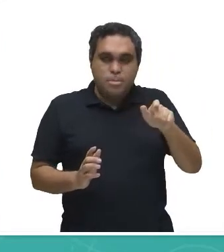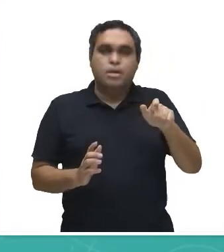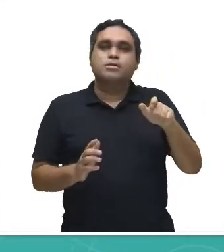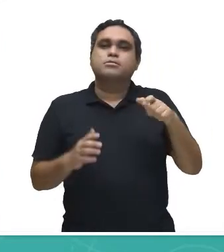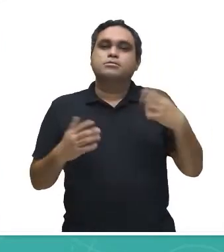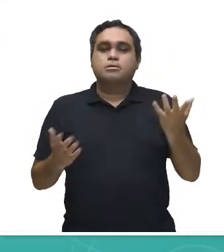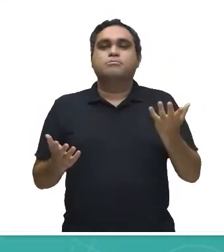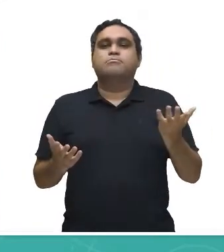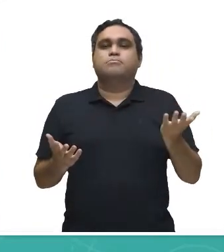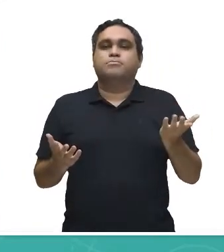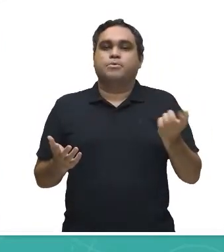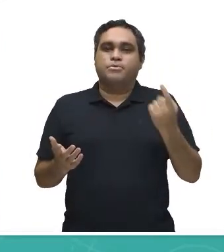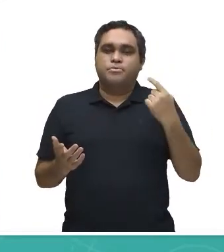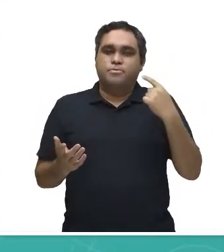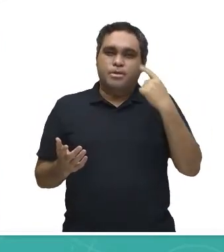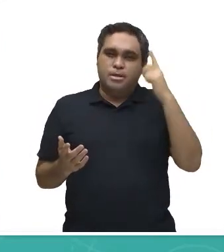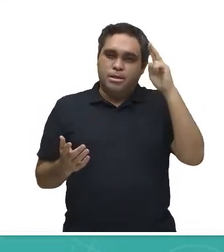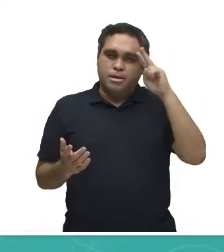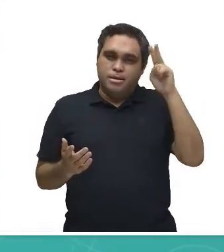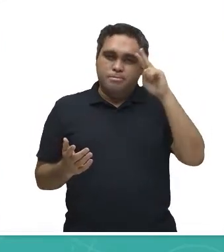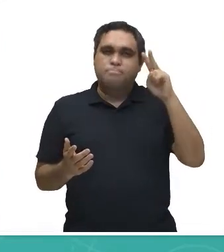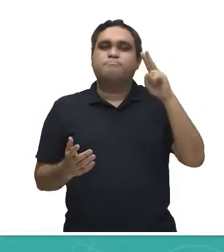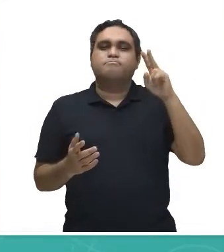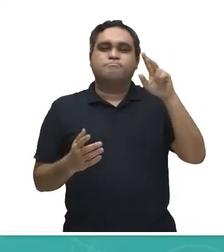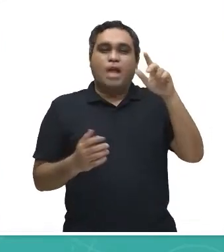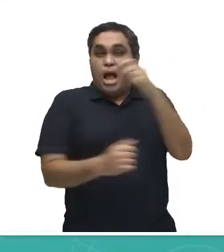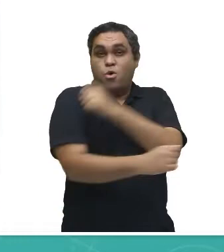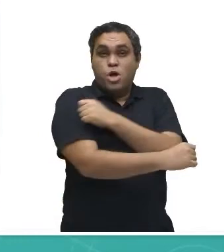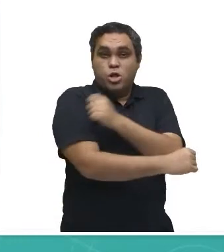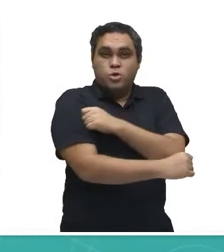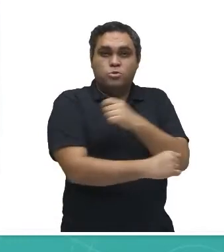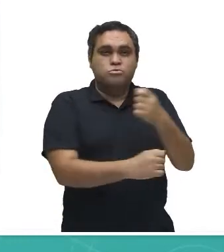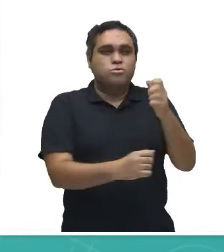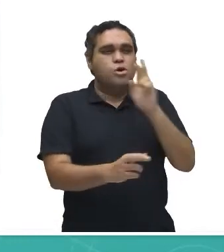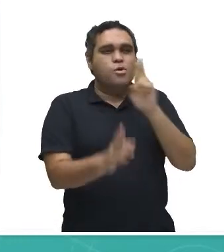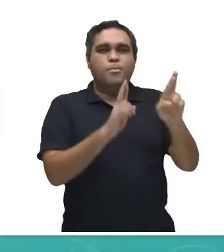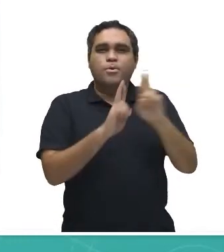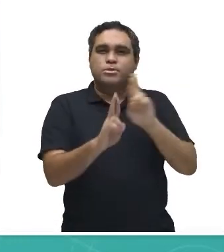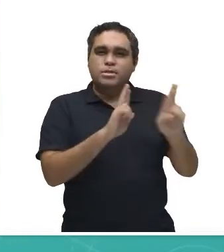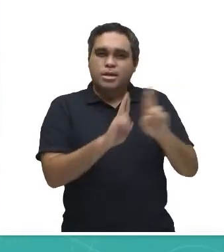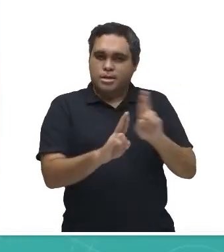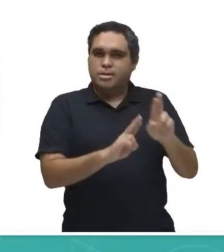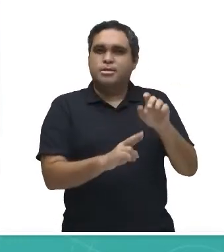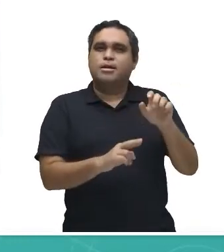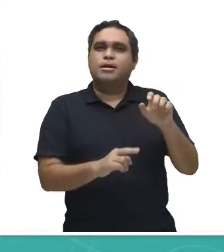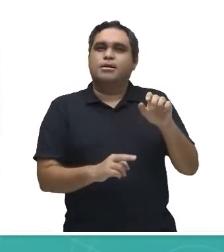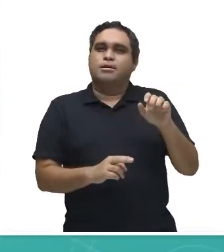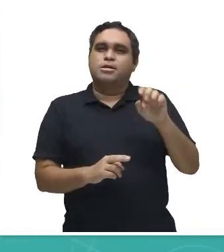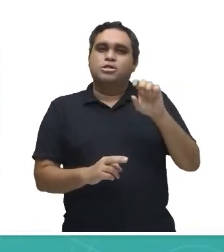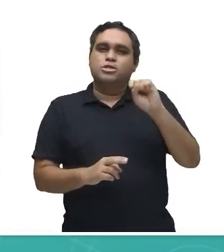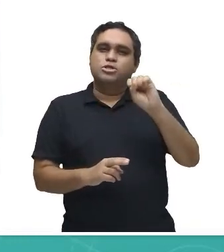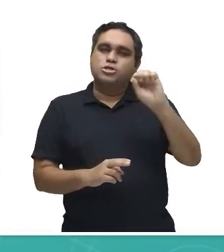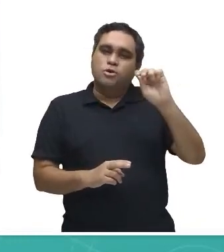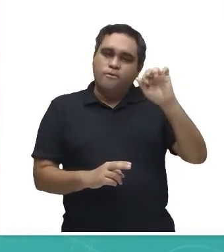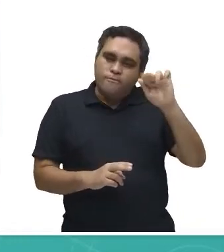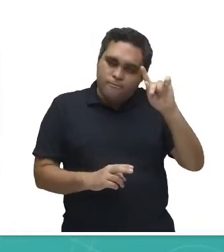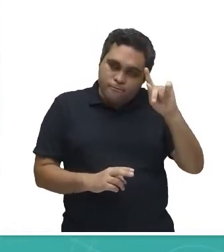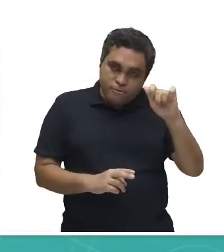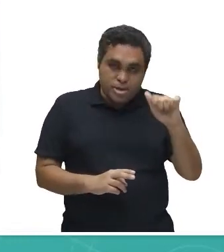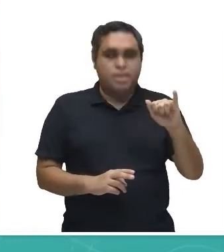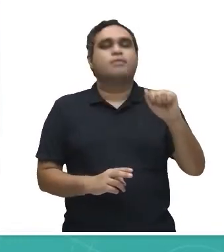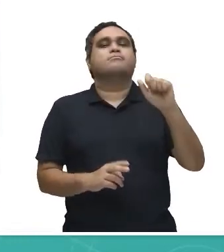participação da Núbia, da Sofia, do Ivanilde, né? A Vanilde, vamos lá participar